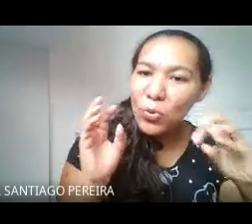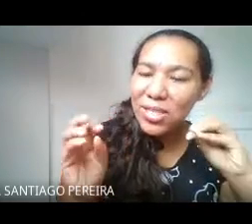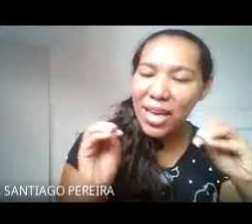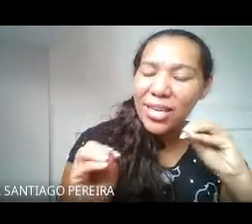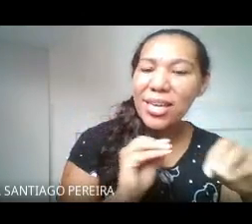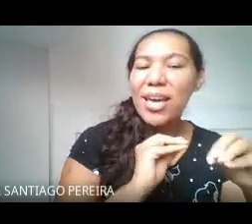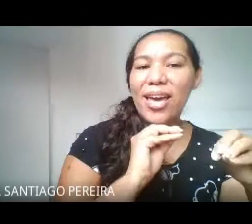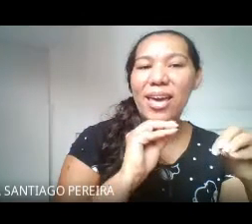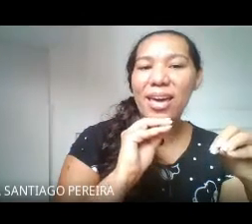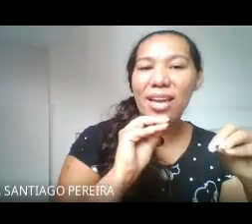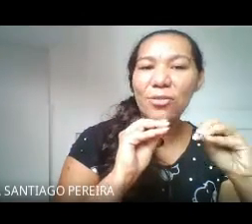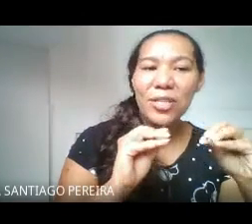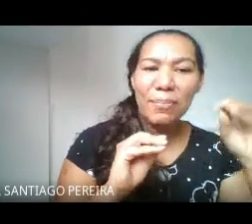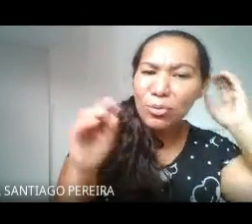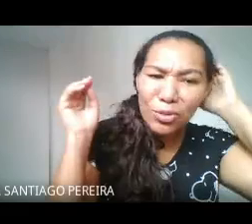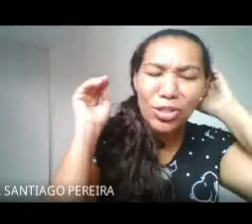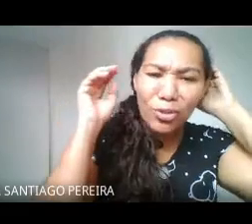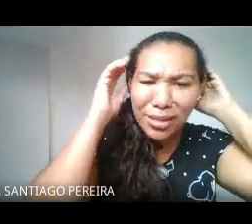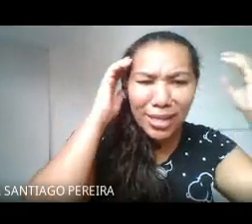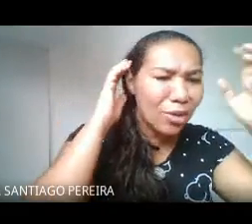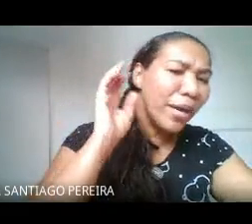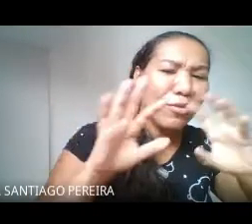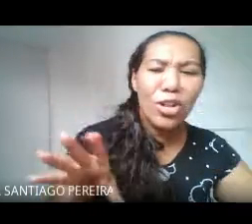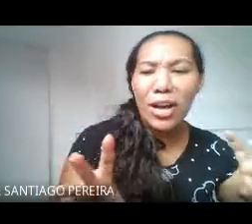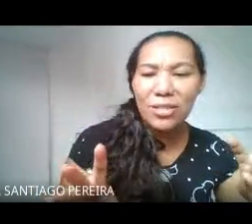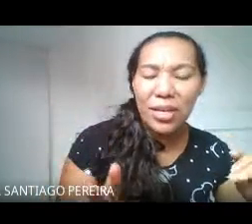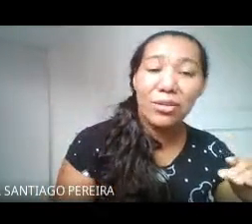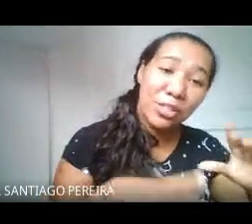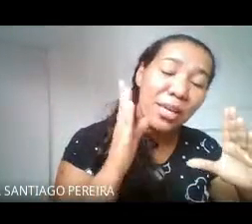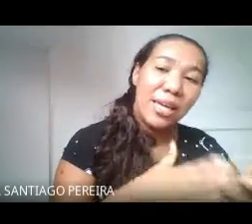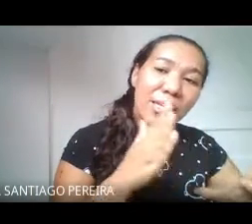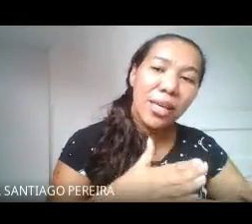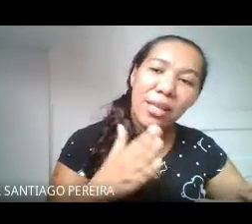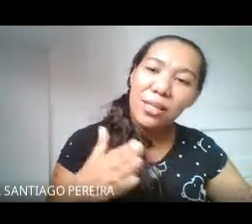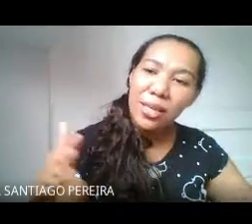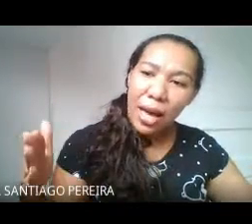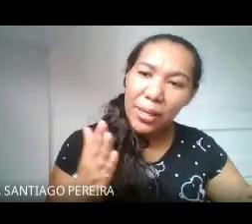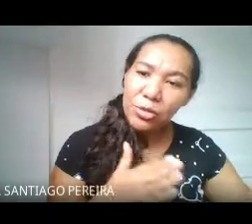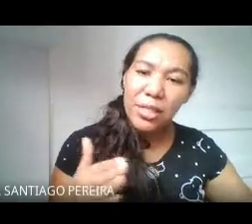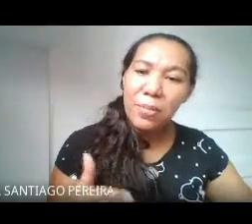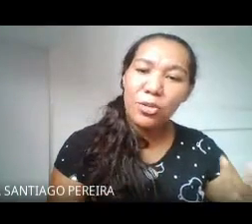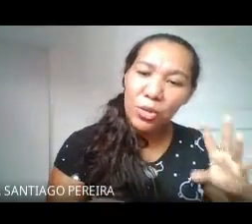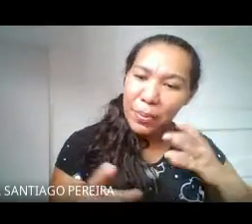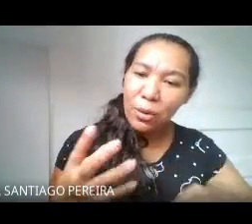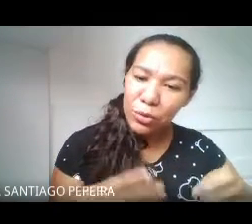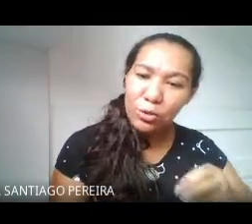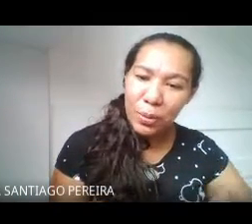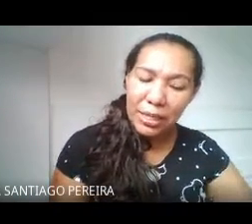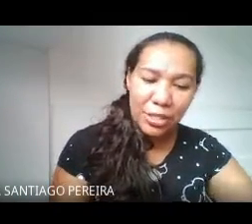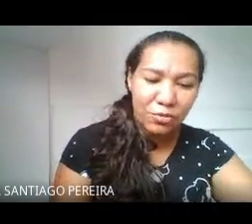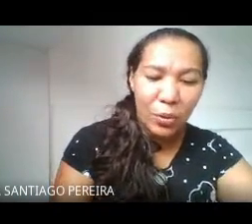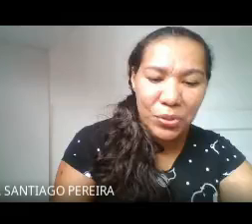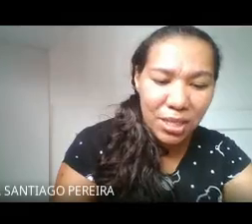gente não consegue. A gente fica, meu Deus, que doideira! Como é que eu vou colocar isso aqui? Então a gente entende. A partir do entendimento, quando a gente pegar um